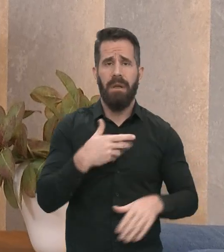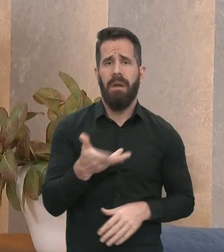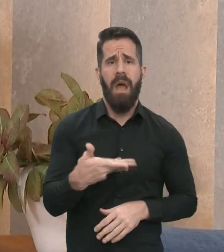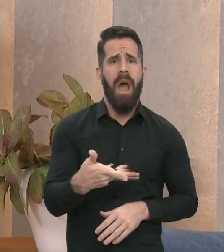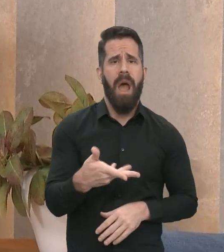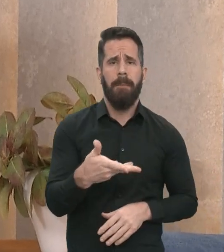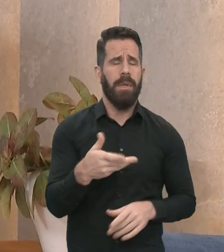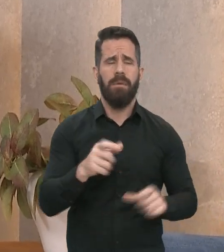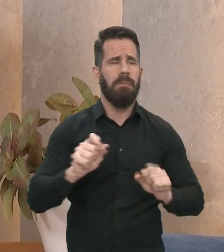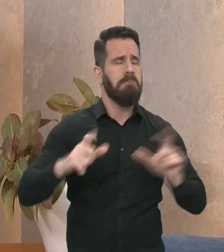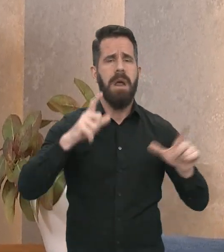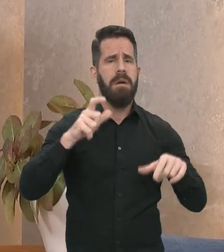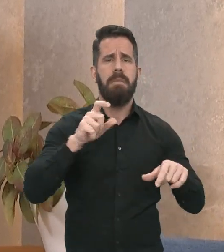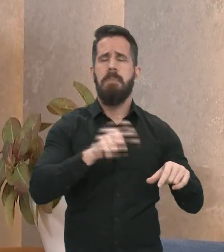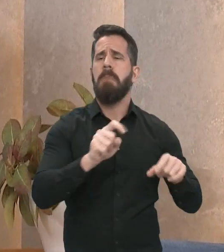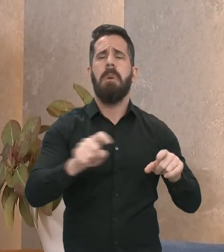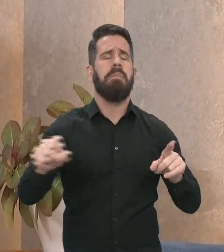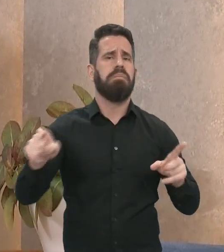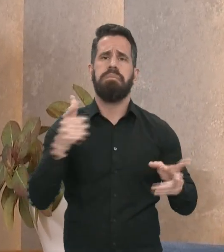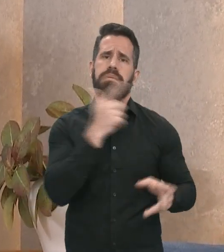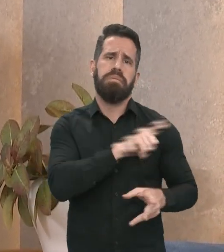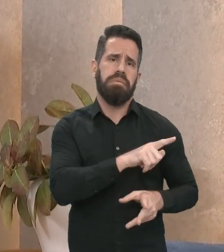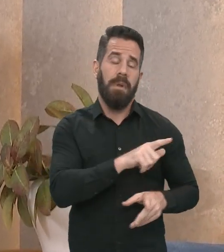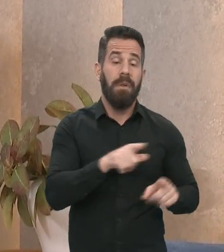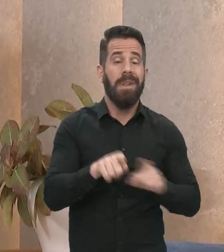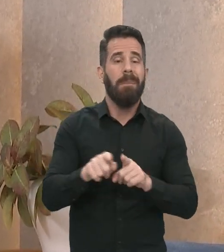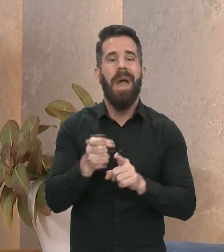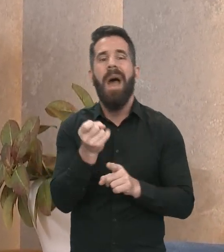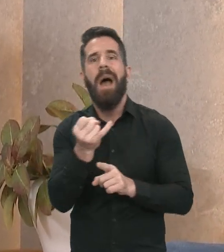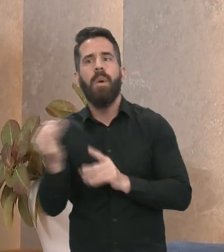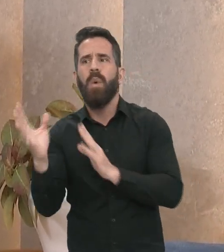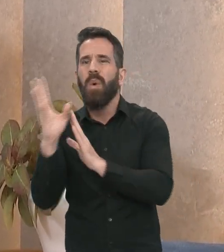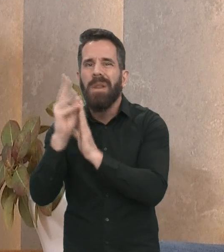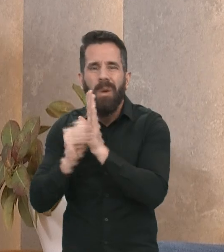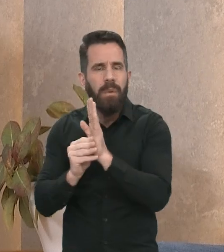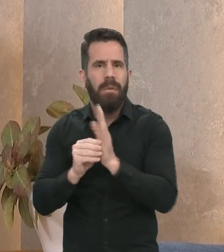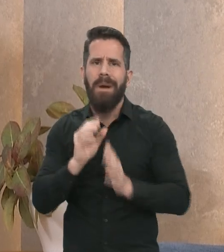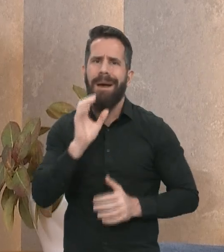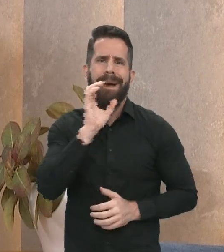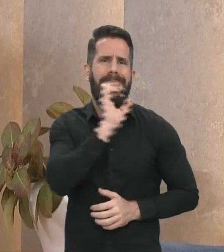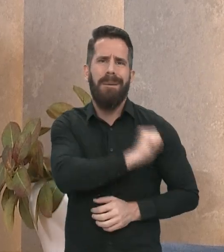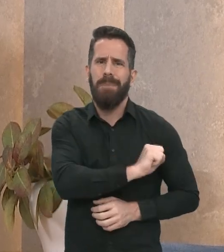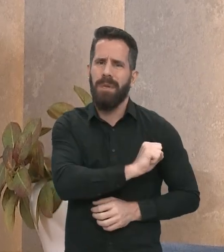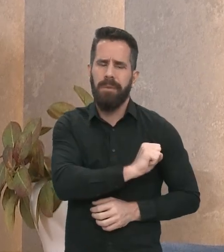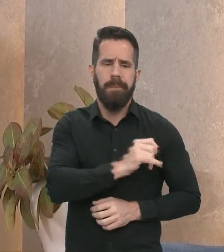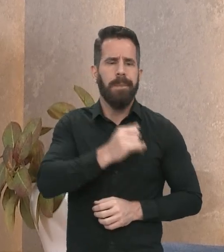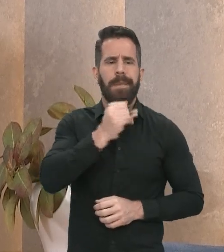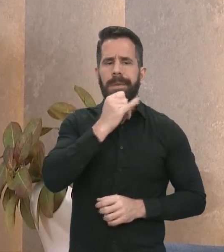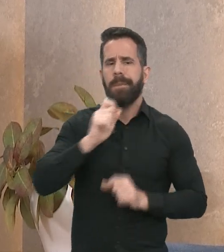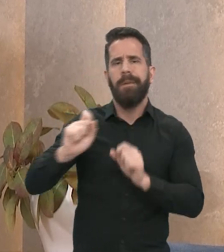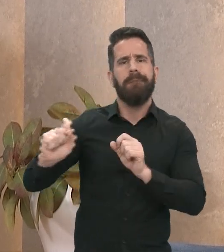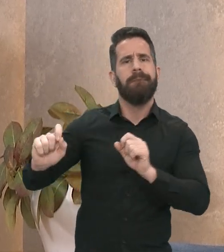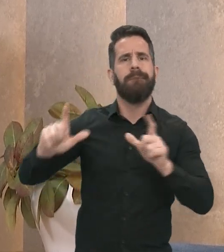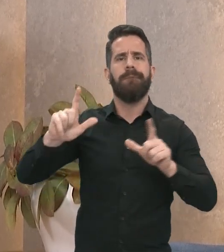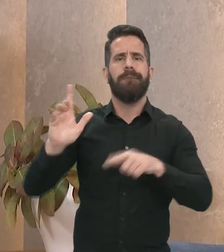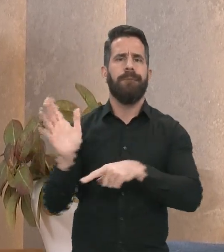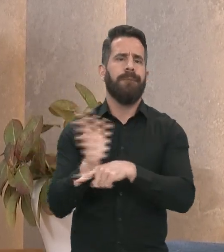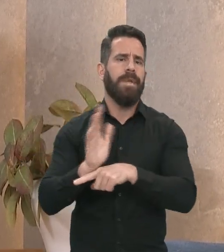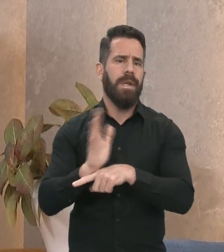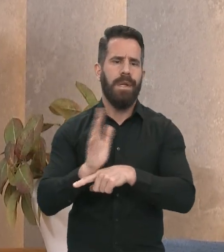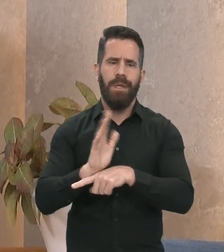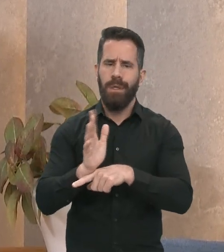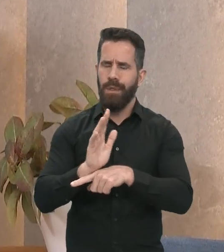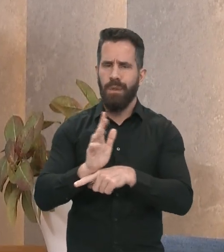disso, a gente tem conteúdos que são muito rápidos, né? Então, vídeos que têm muitos